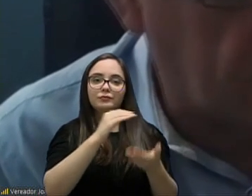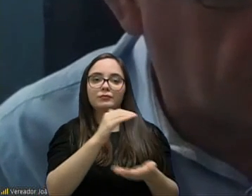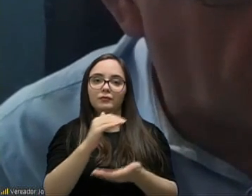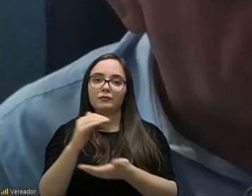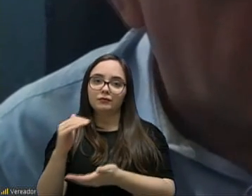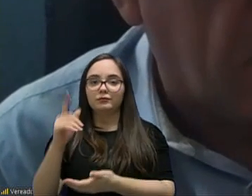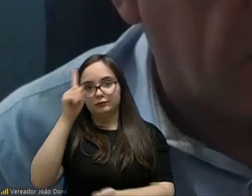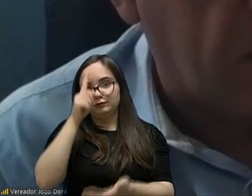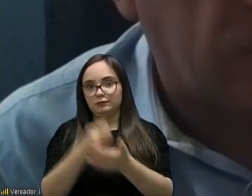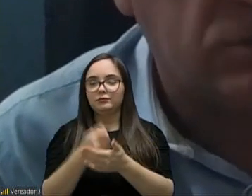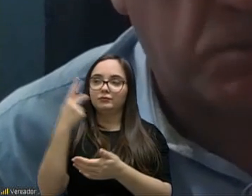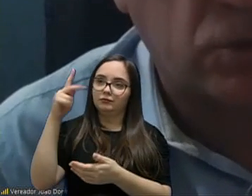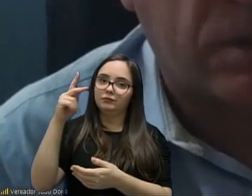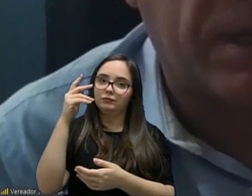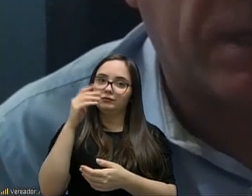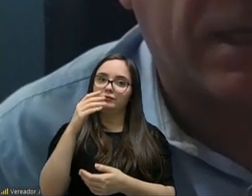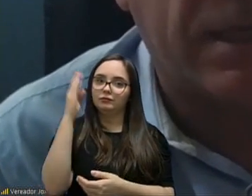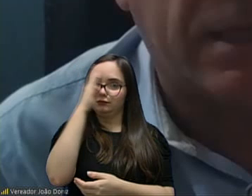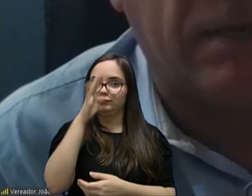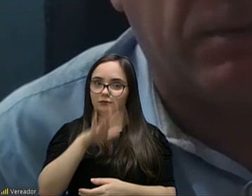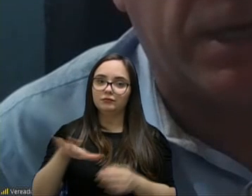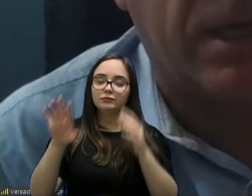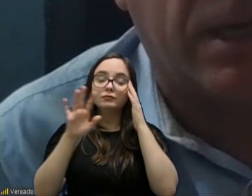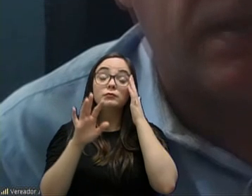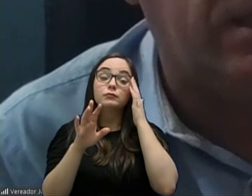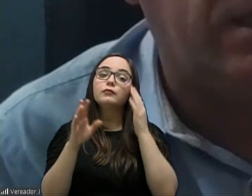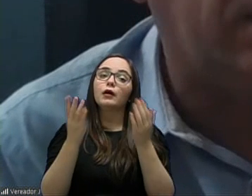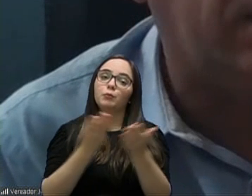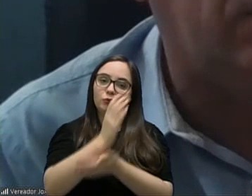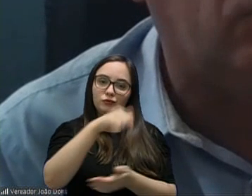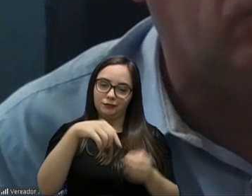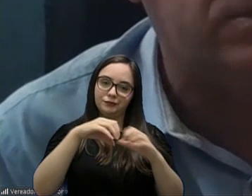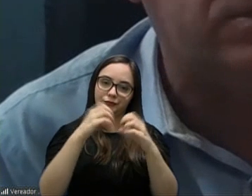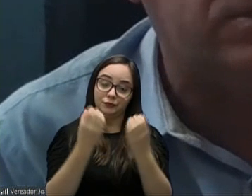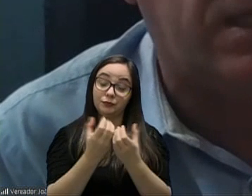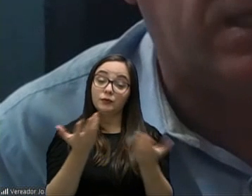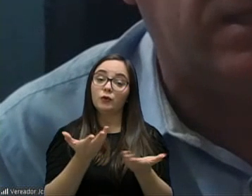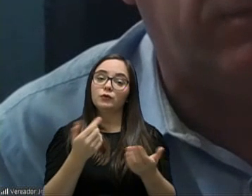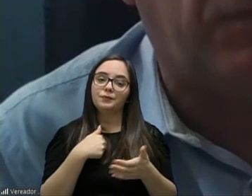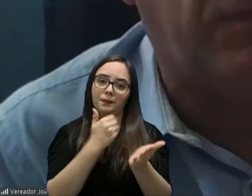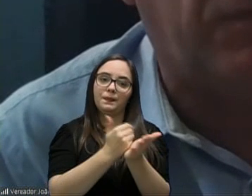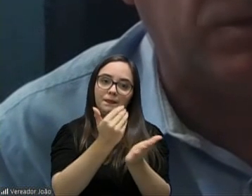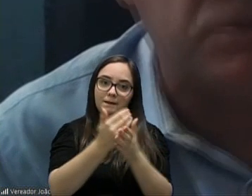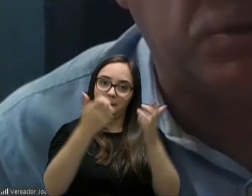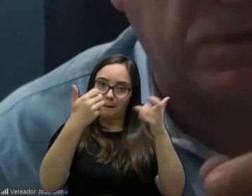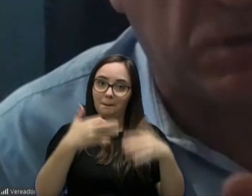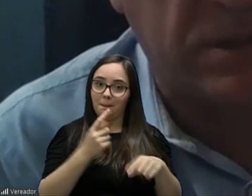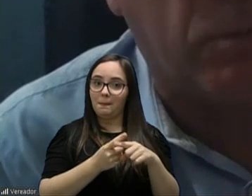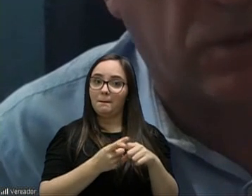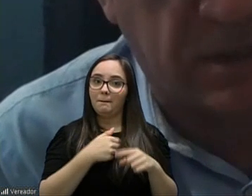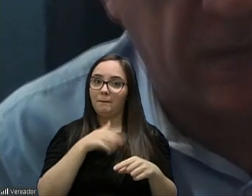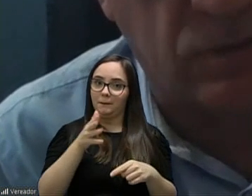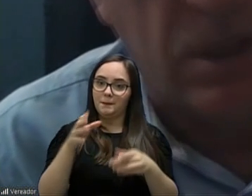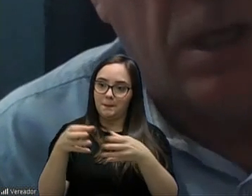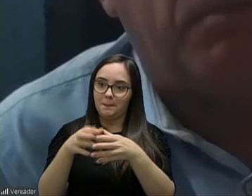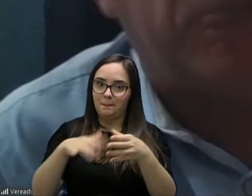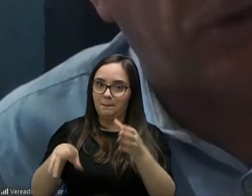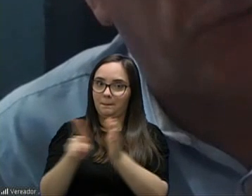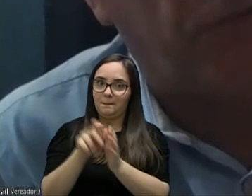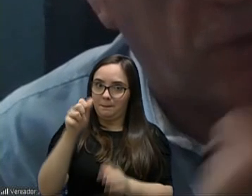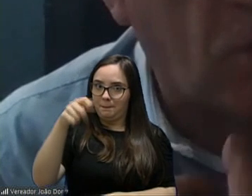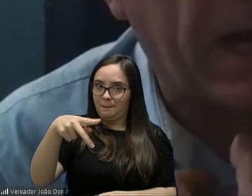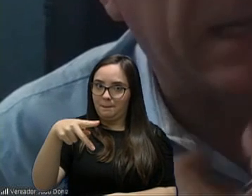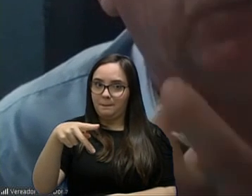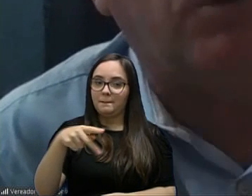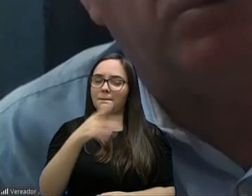decisão federal, e inclusive passou aqui pela Câmara, e eu gostaria de falar mais uma vez, porque eu andei cobrando o sindicato, porque eu fui